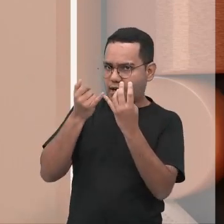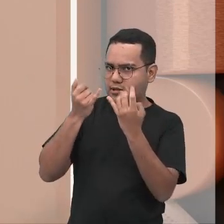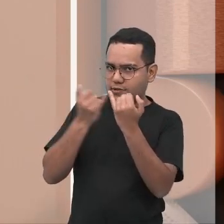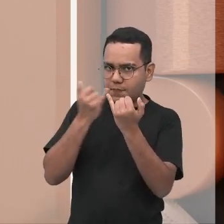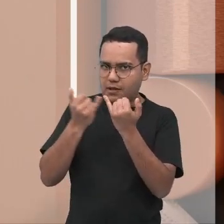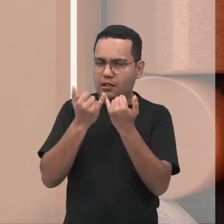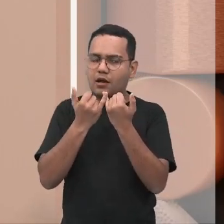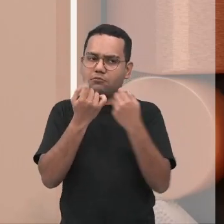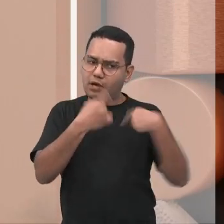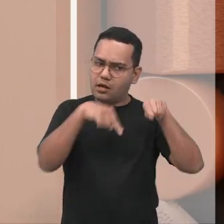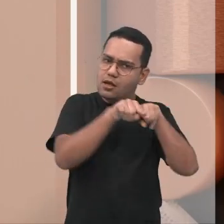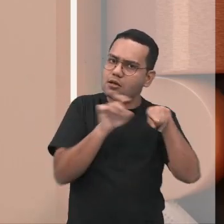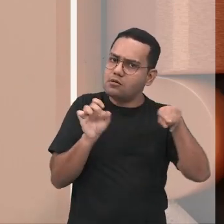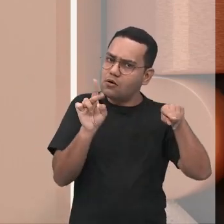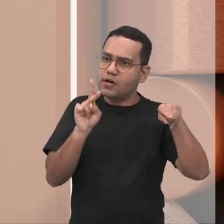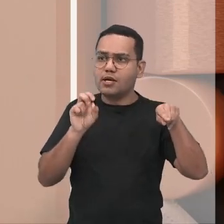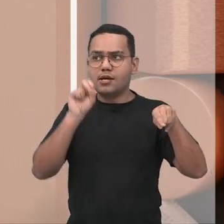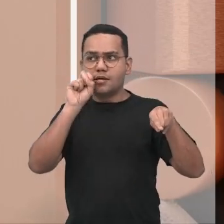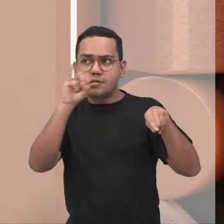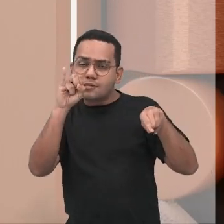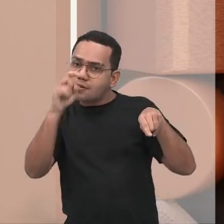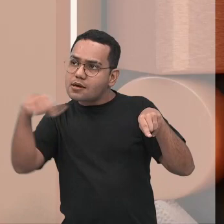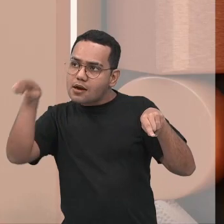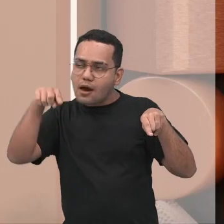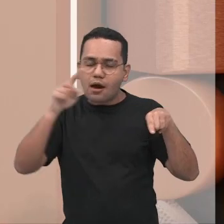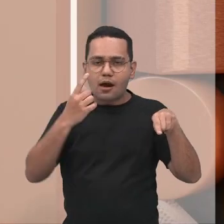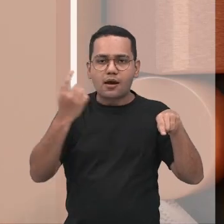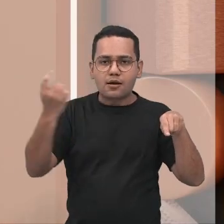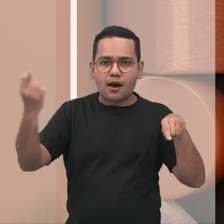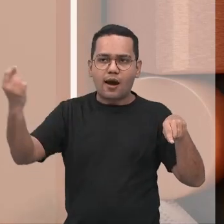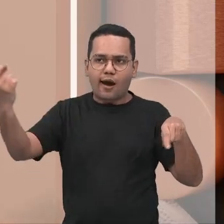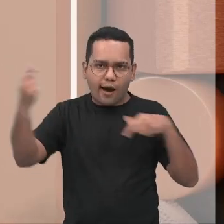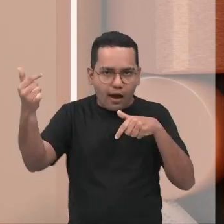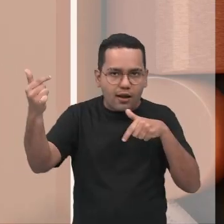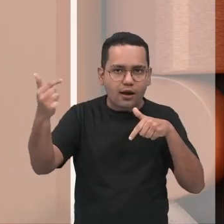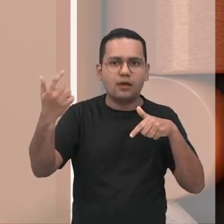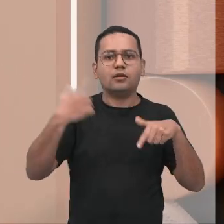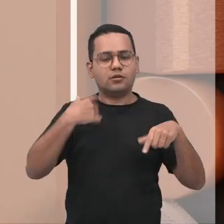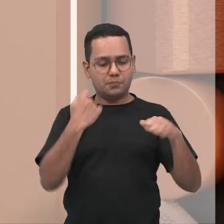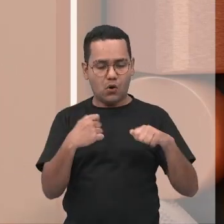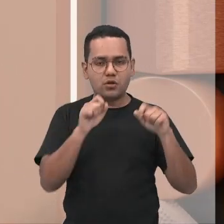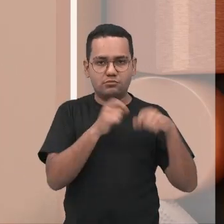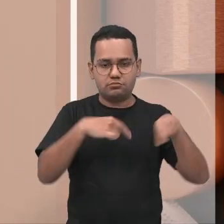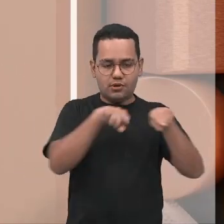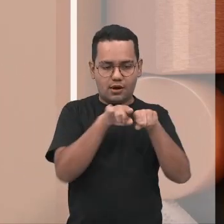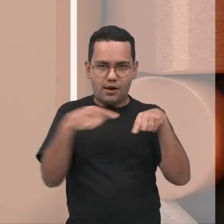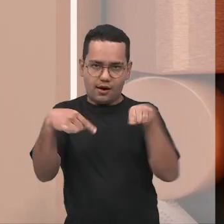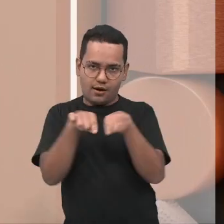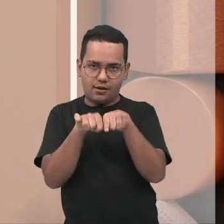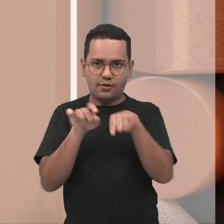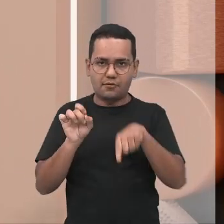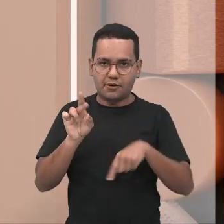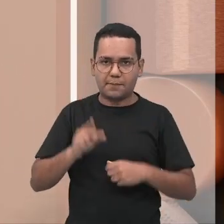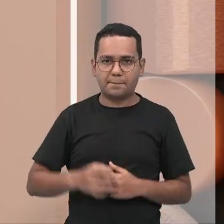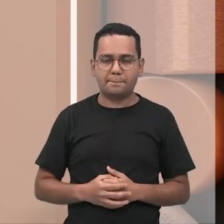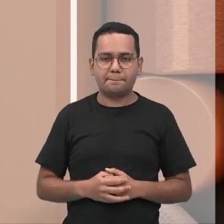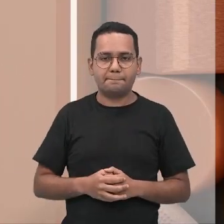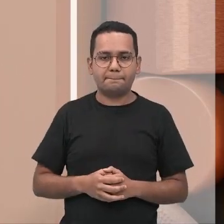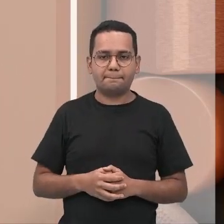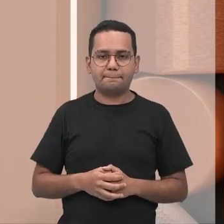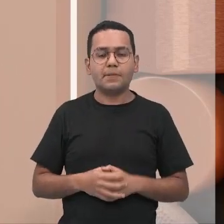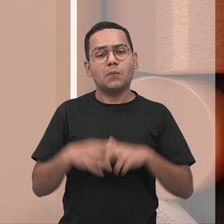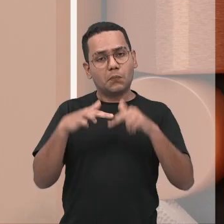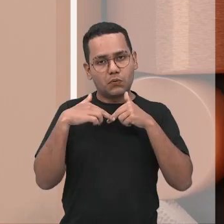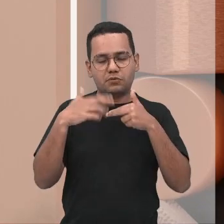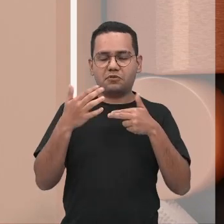se unir para enfrentar num conflito armado. Então surge a ideia de política de aliança. E